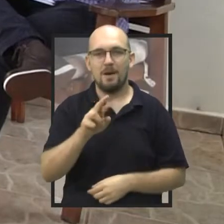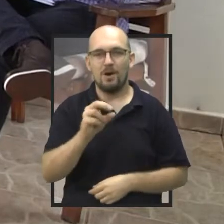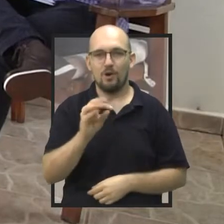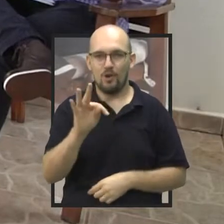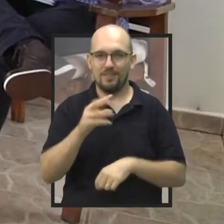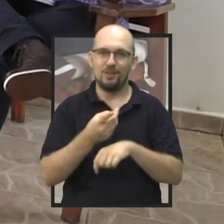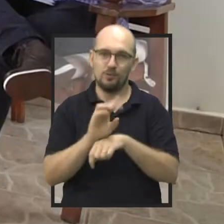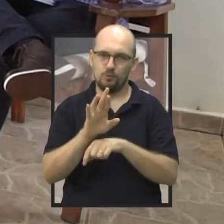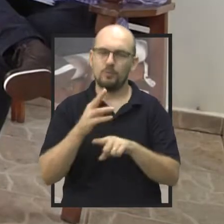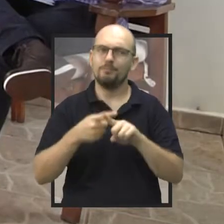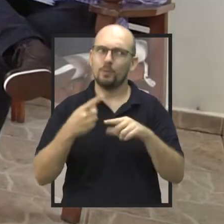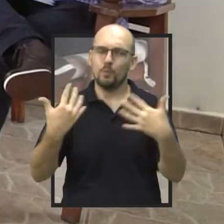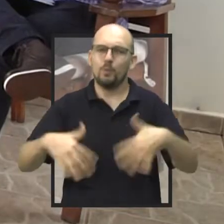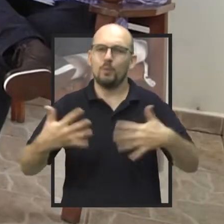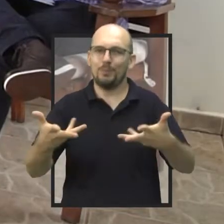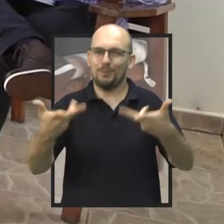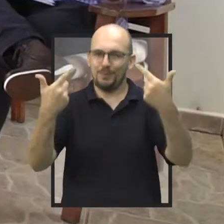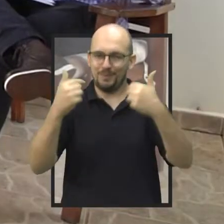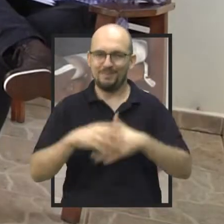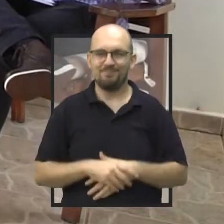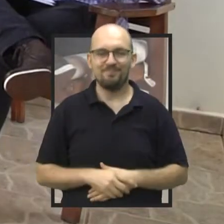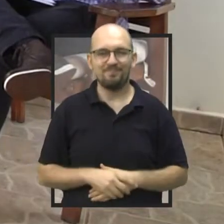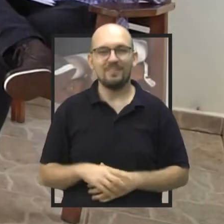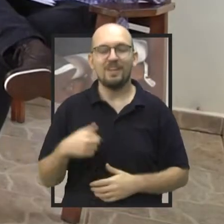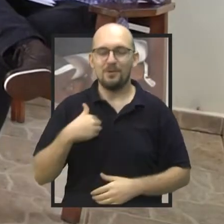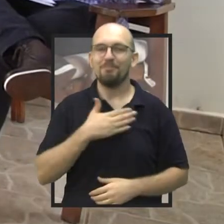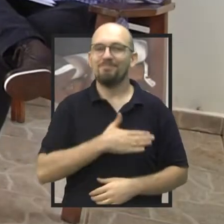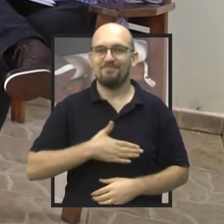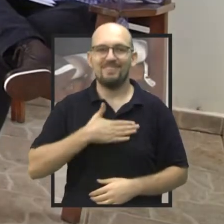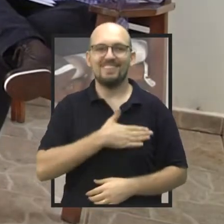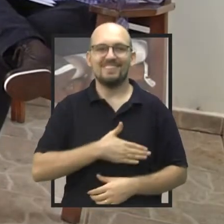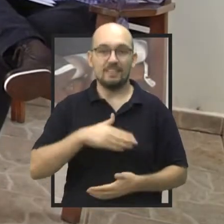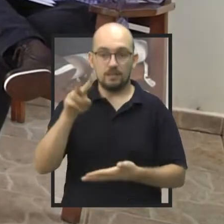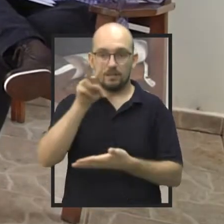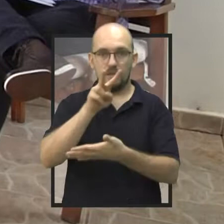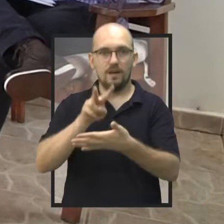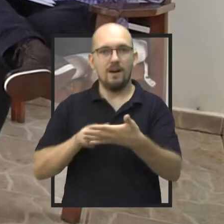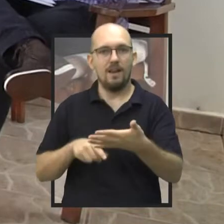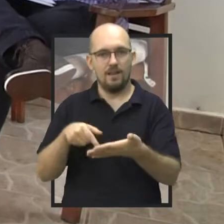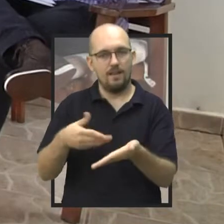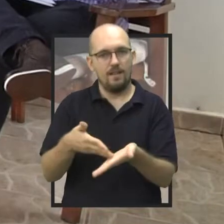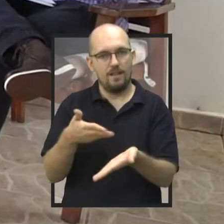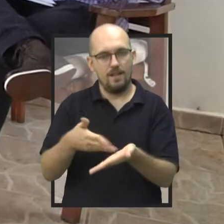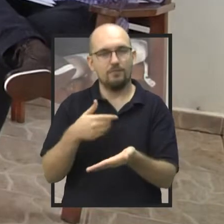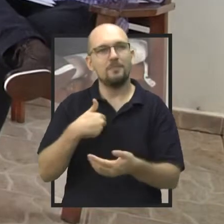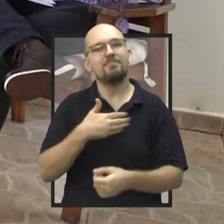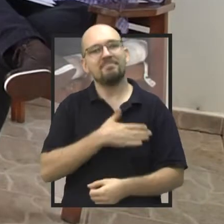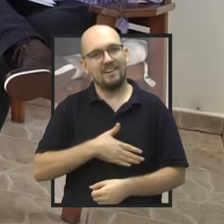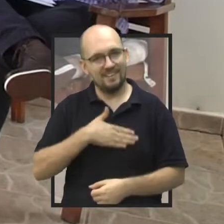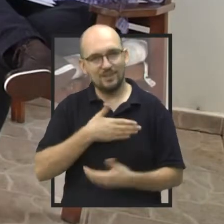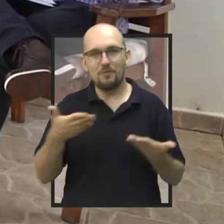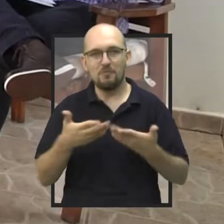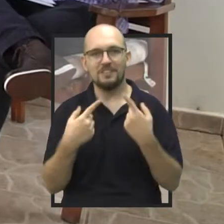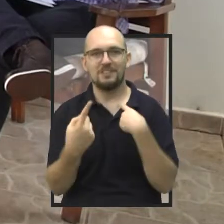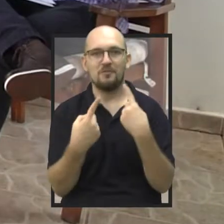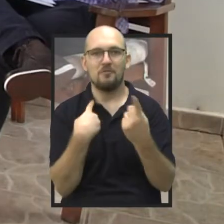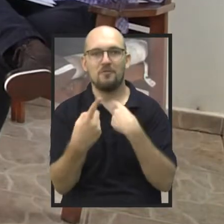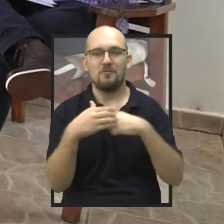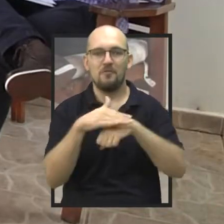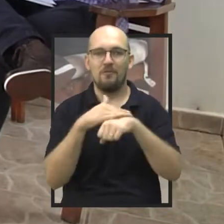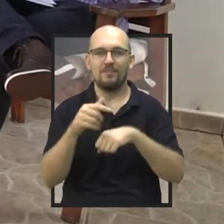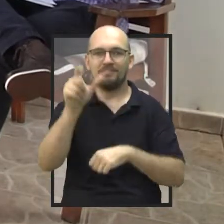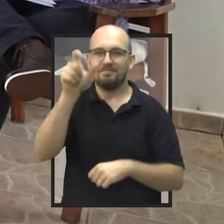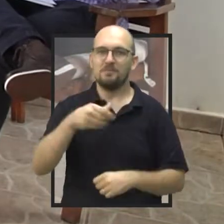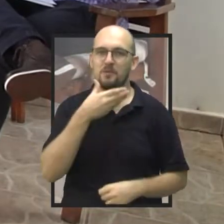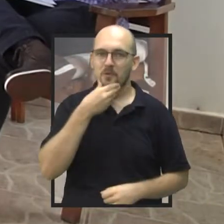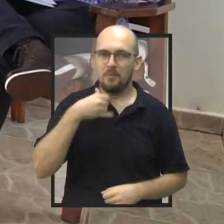de fato a iniciativa é brilhante. Eu tive o prazer de ler essa obra, tive o prazer hoje de conversar com esse homem